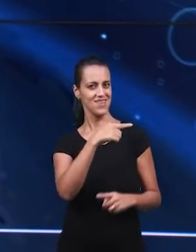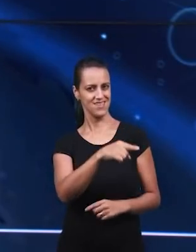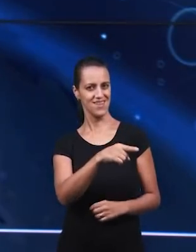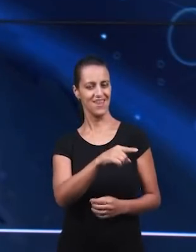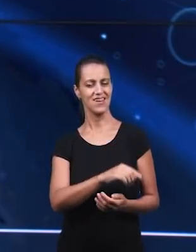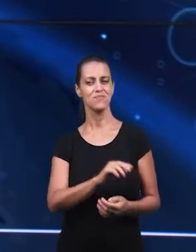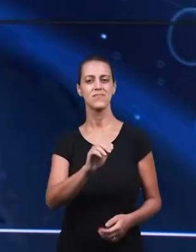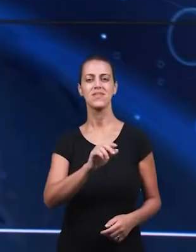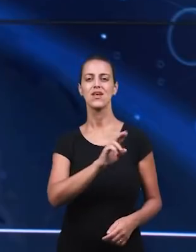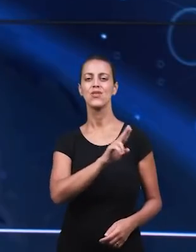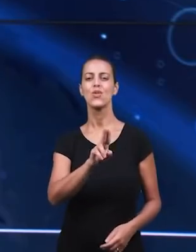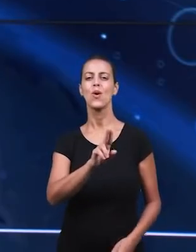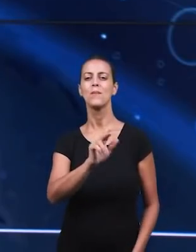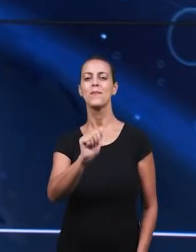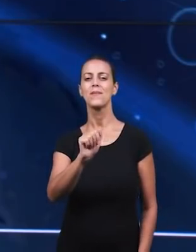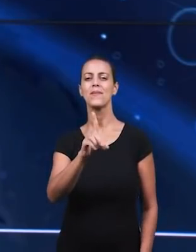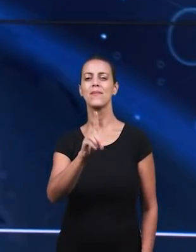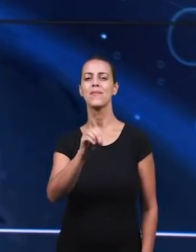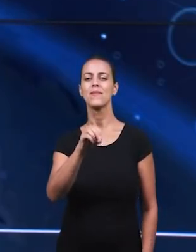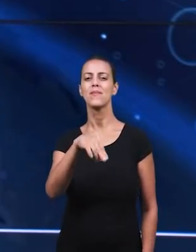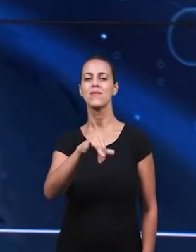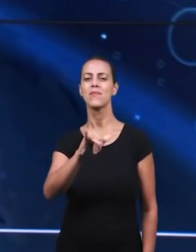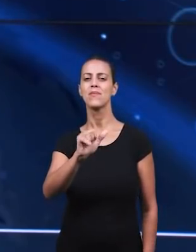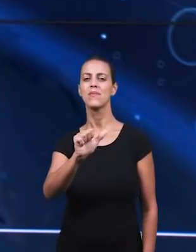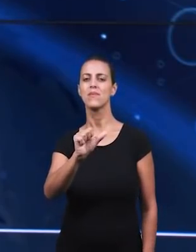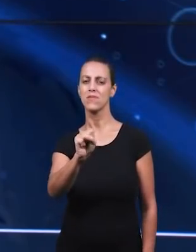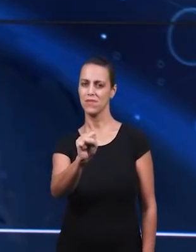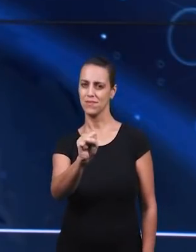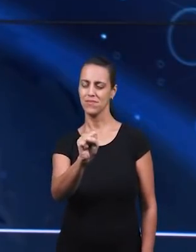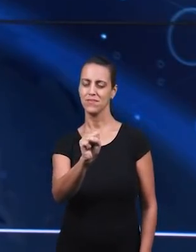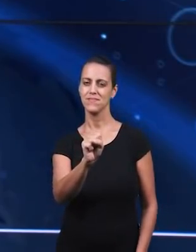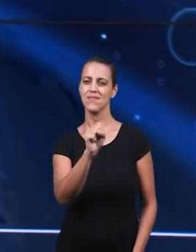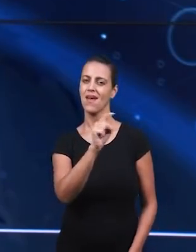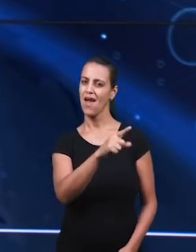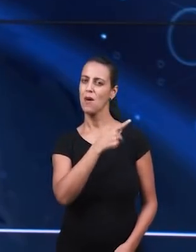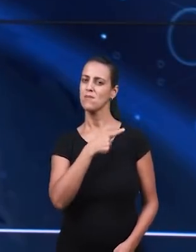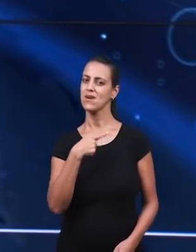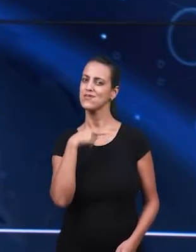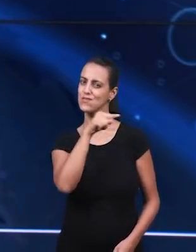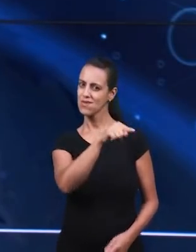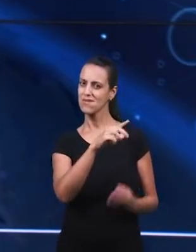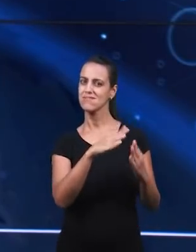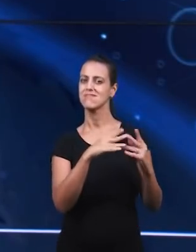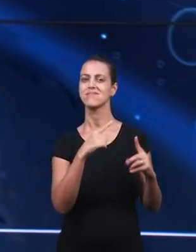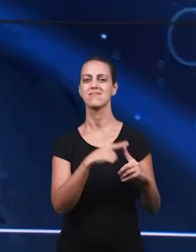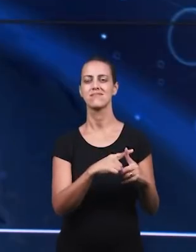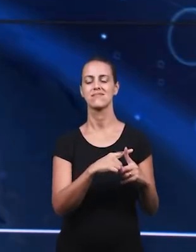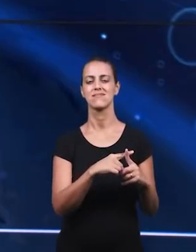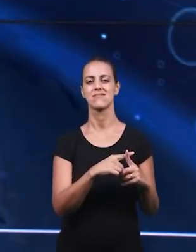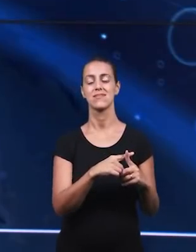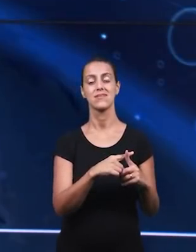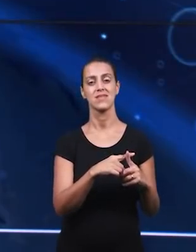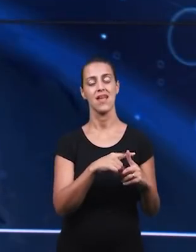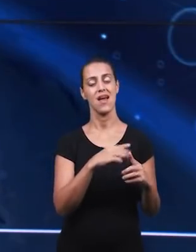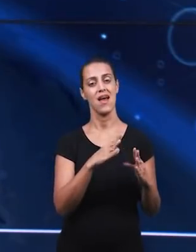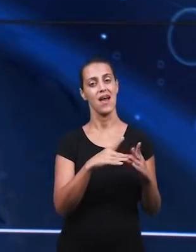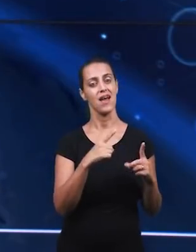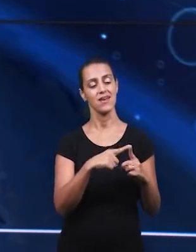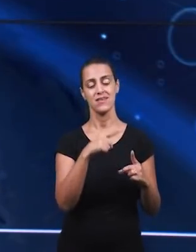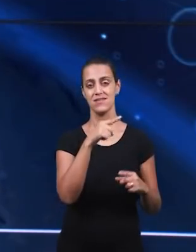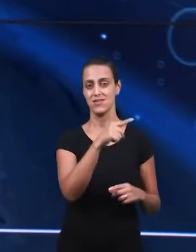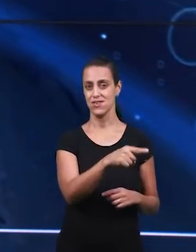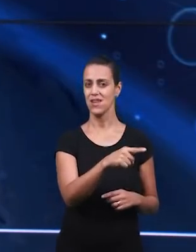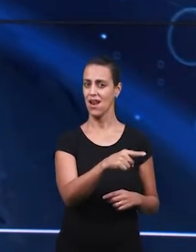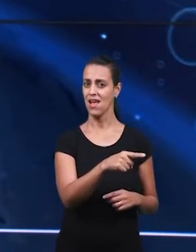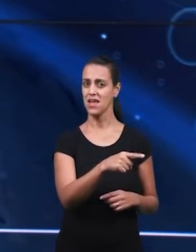Adonias Guilherme. Adonias Guilherme, ele está ali tomando conta dessa igreja, é o pastor dessa igreja. E a igreja em Vancouver, ela tem tido